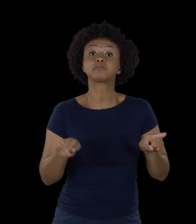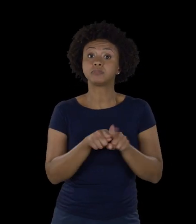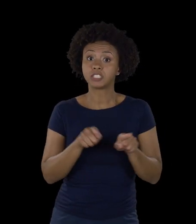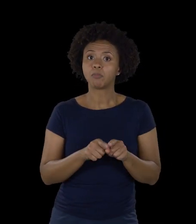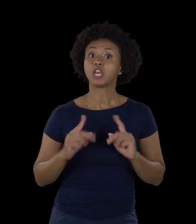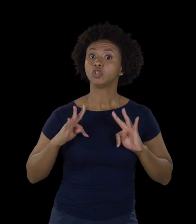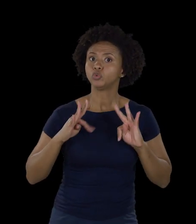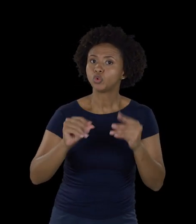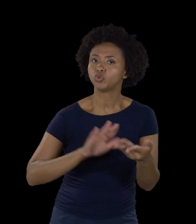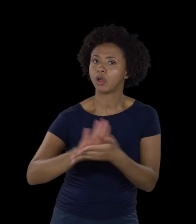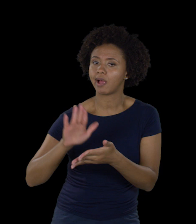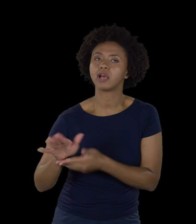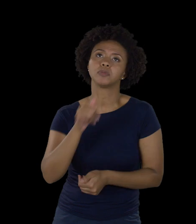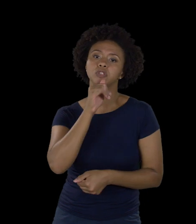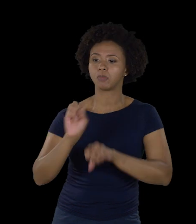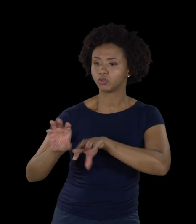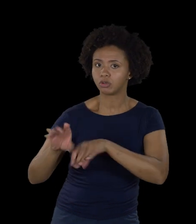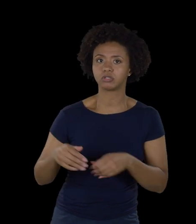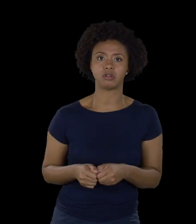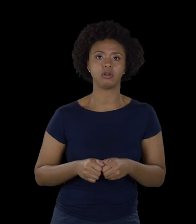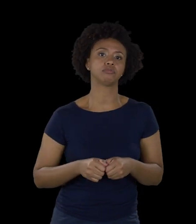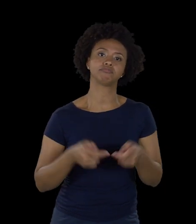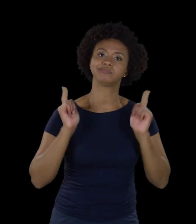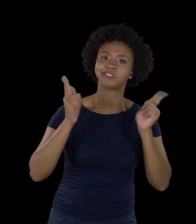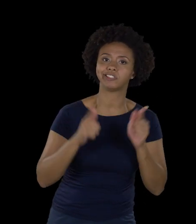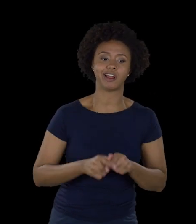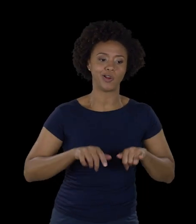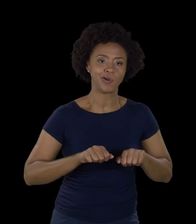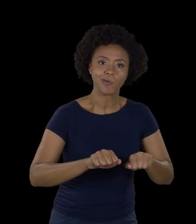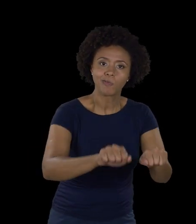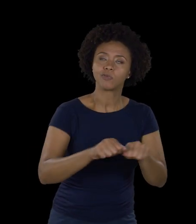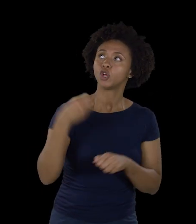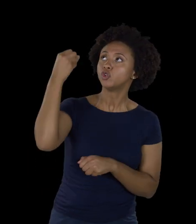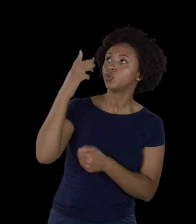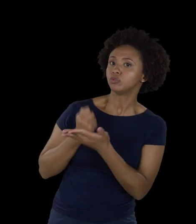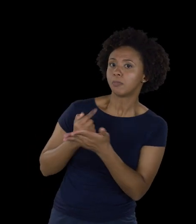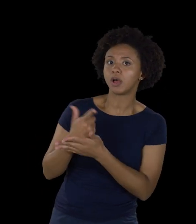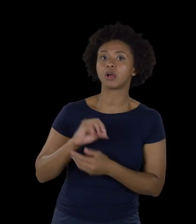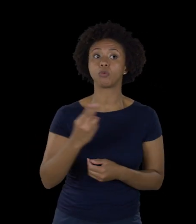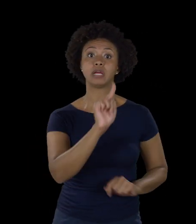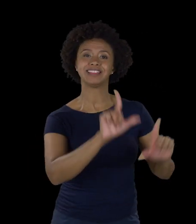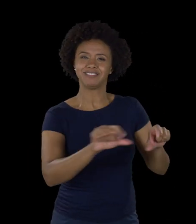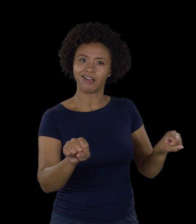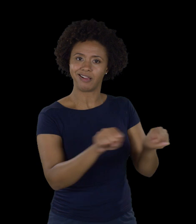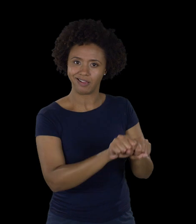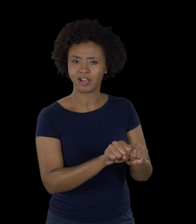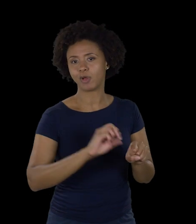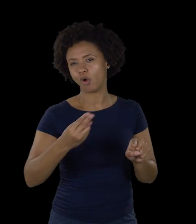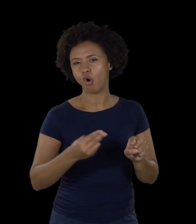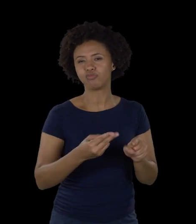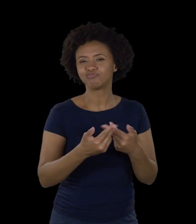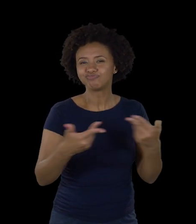com educação, alimentação, lazer, supermercado, conta de energia, assinatura de TV ou streaming e